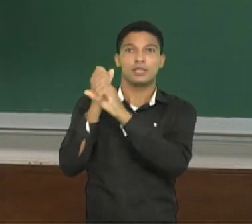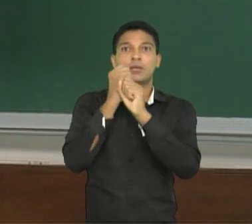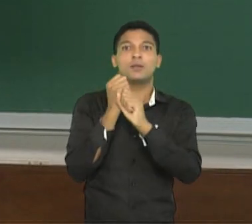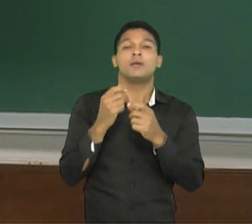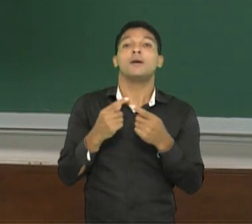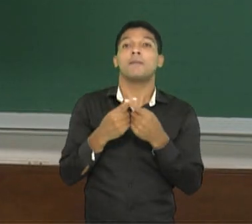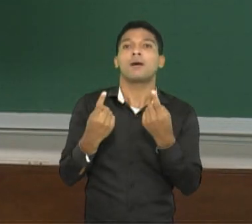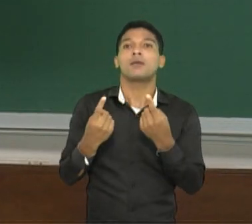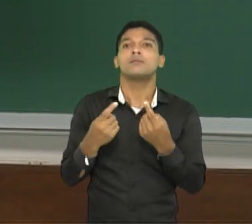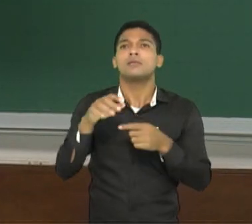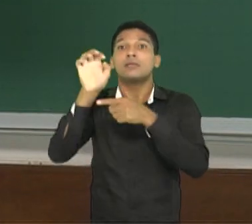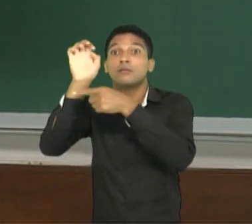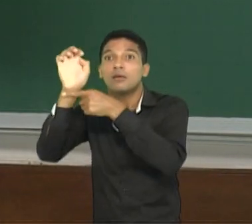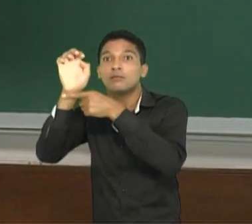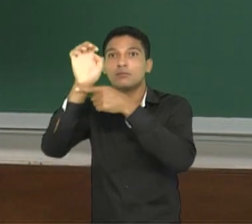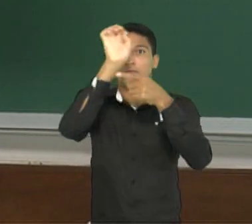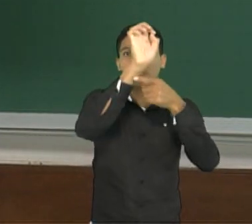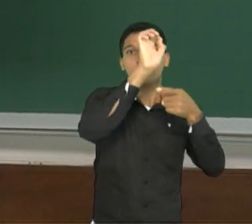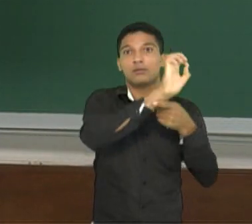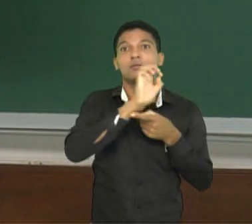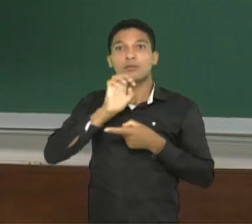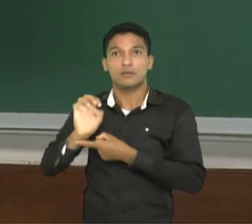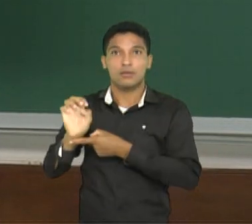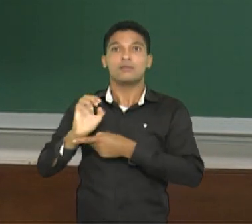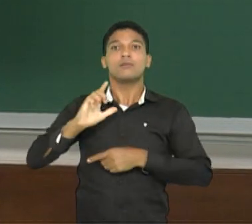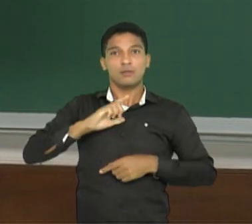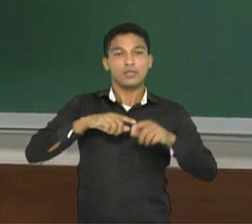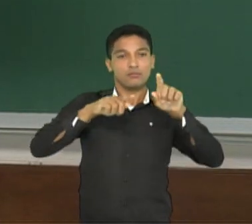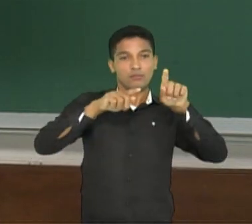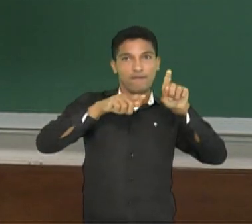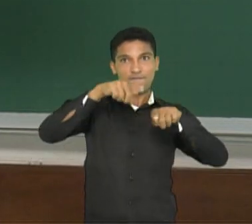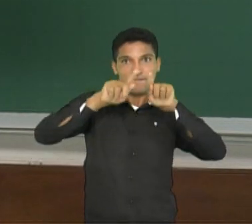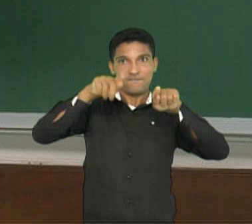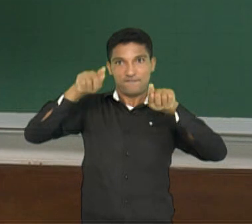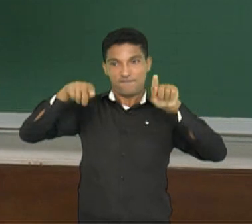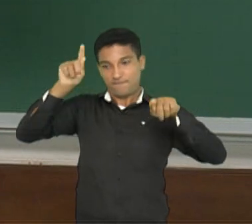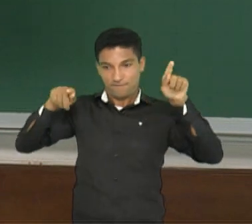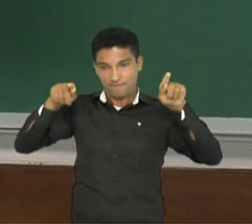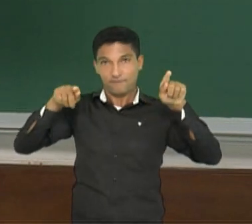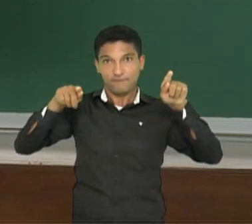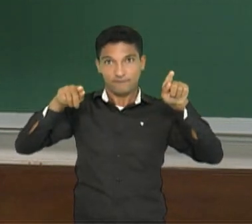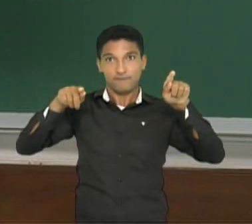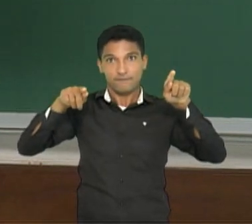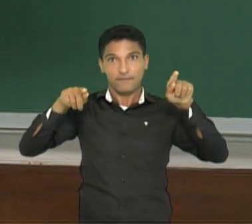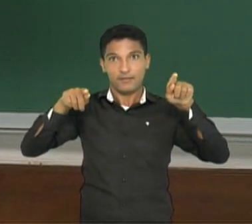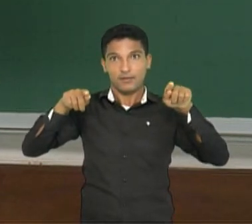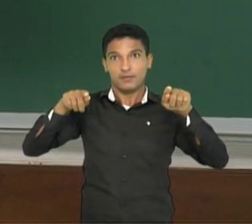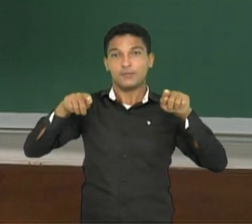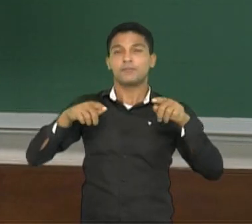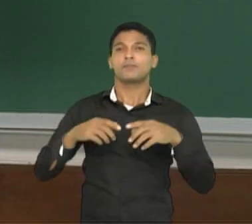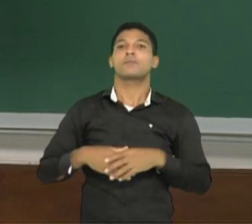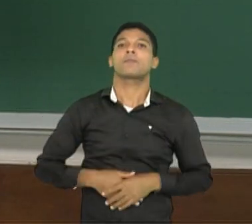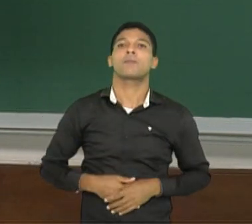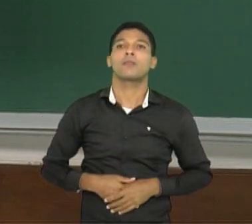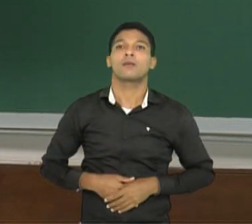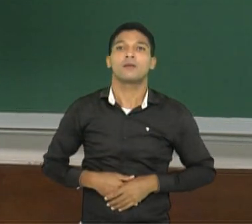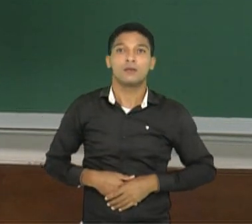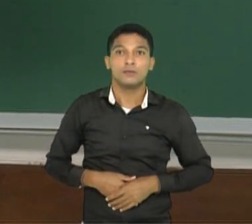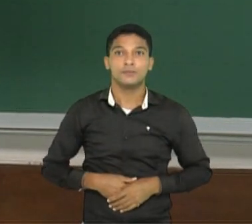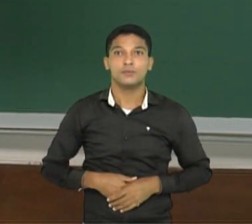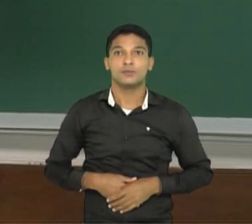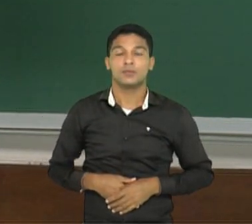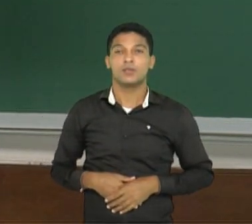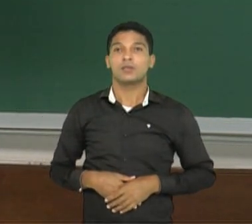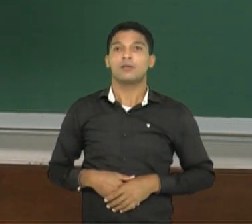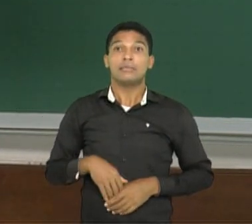dessa densidade. Quando eu pego o Brasil inteiro, parece que é pouco. Mas se eu pego, por exemplo, só o Rio de Janeiro, só o Distrito Federal, vai ter